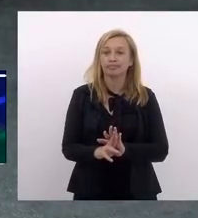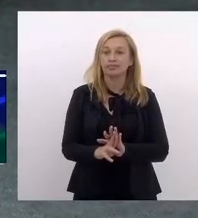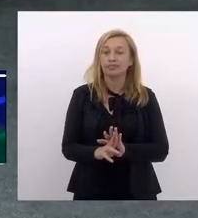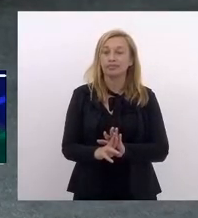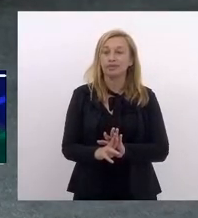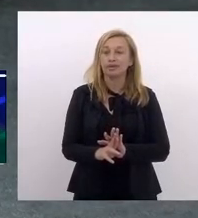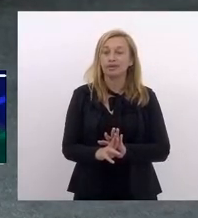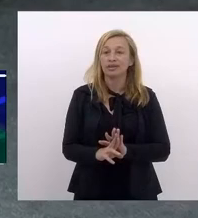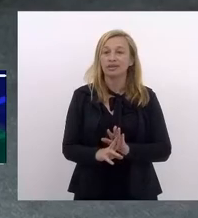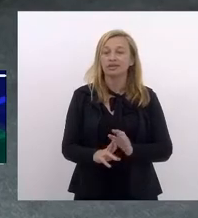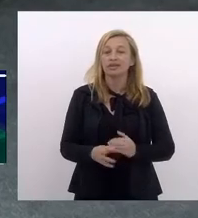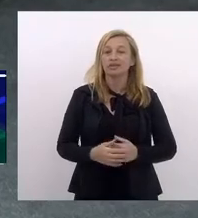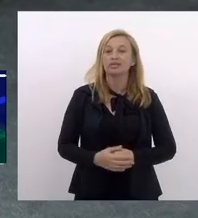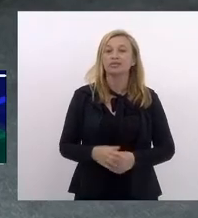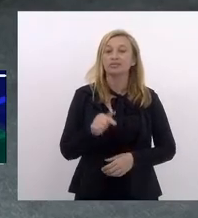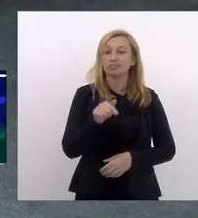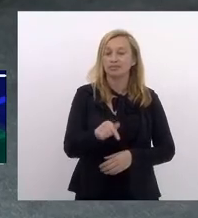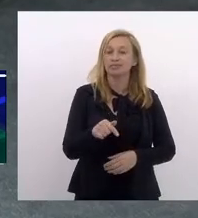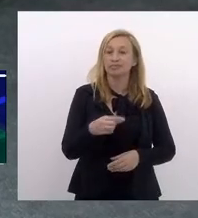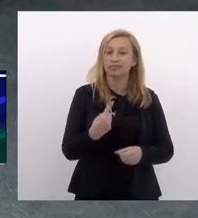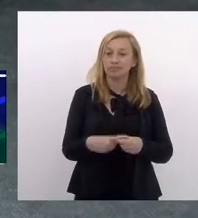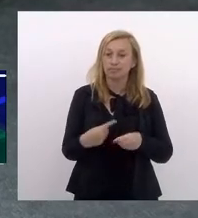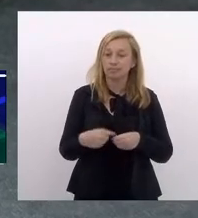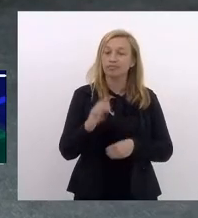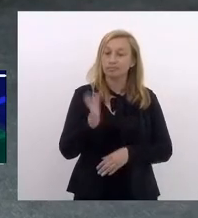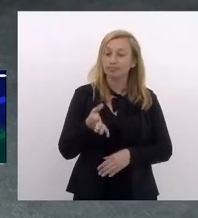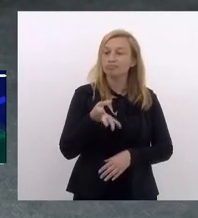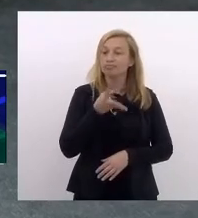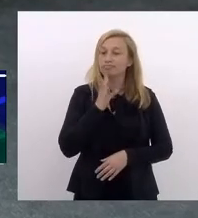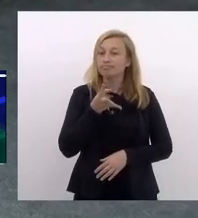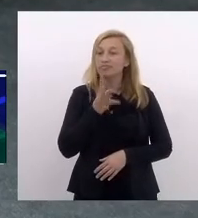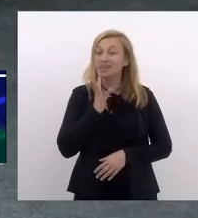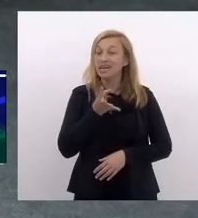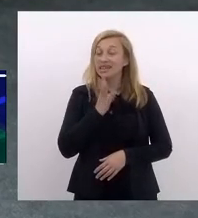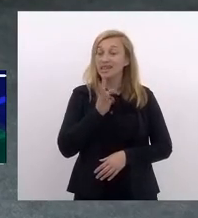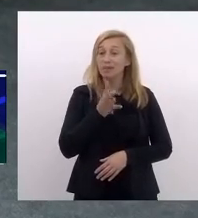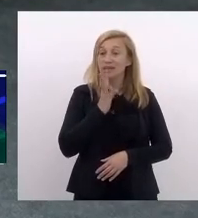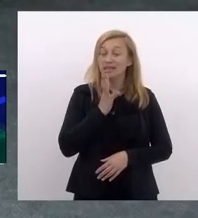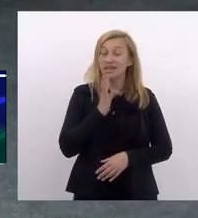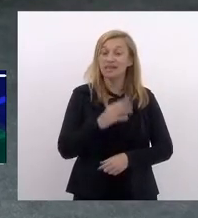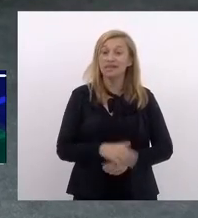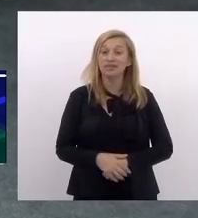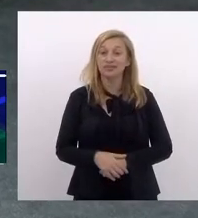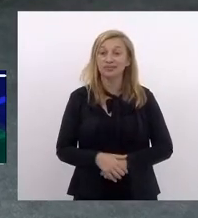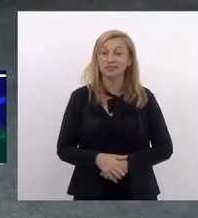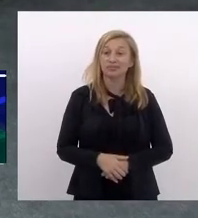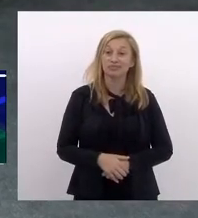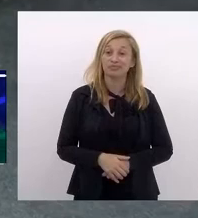progressista, avançada para aquele município, que já o tinha reconhecido em 3 vezes anteriores